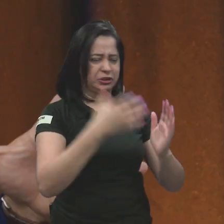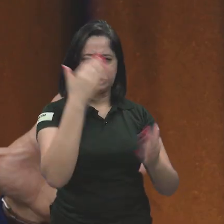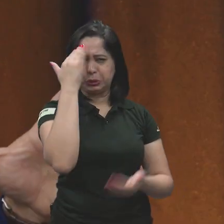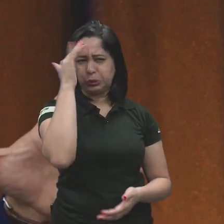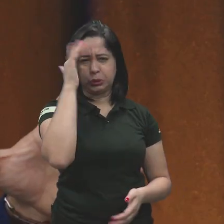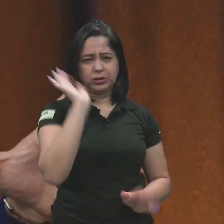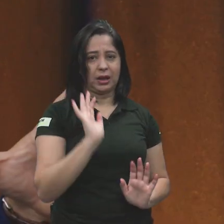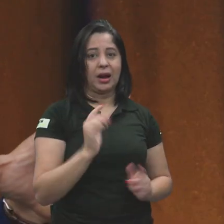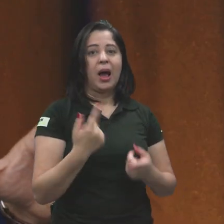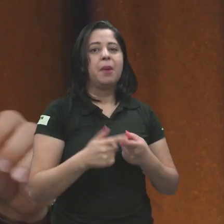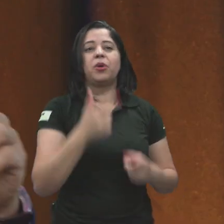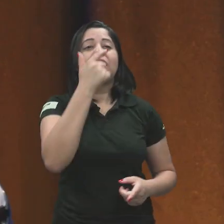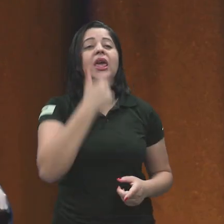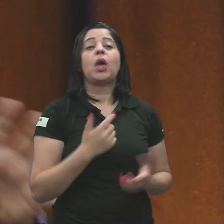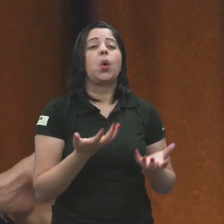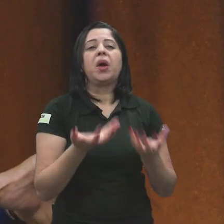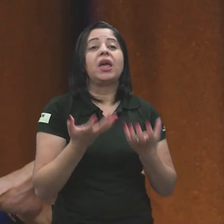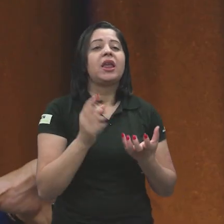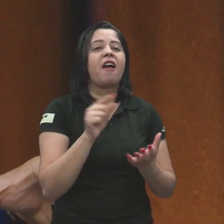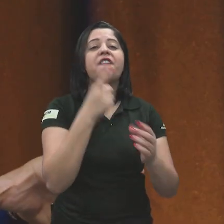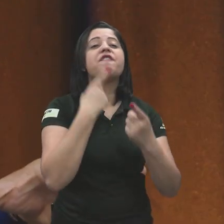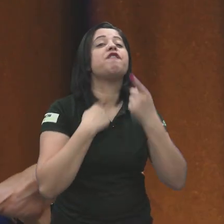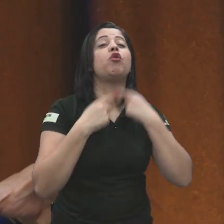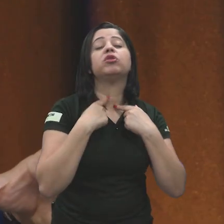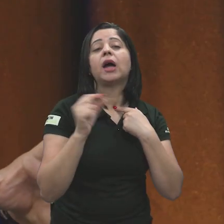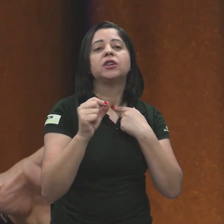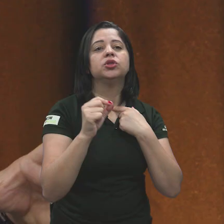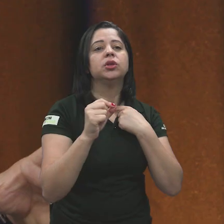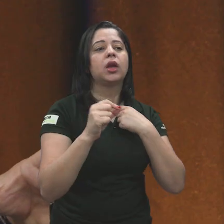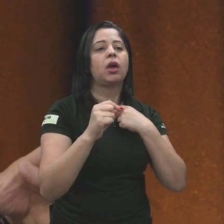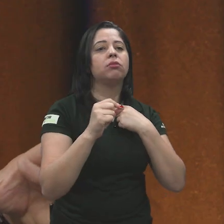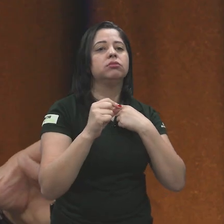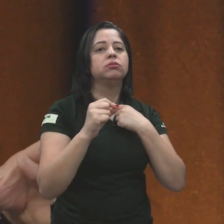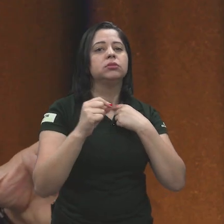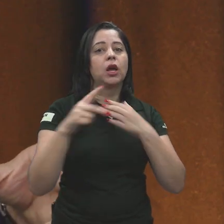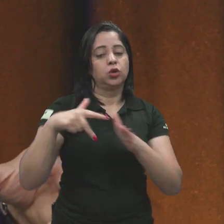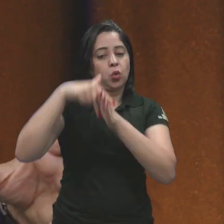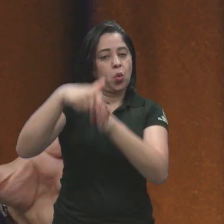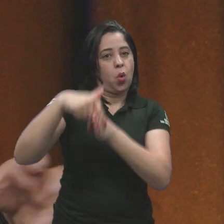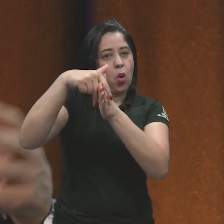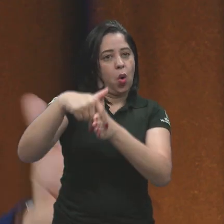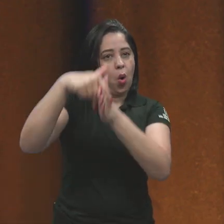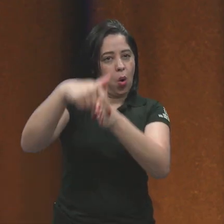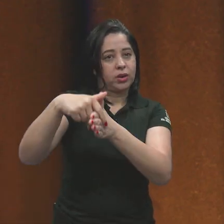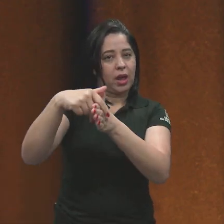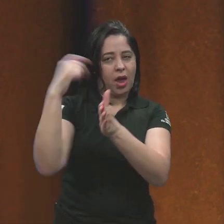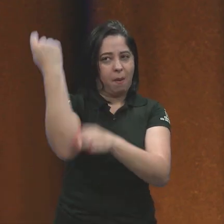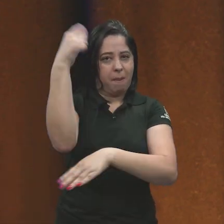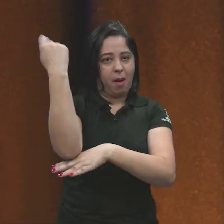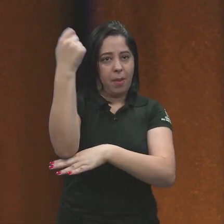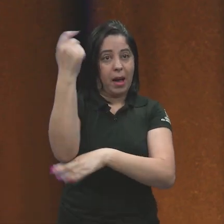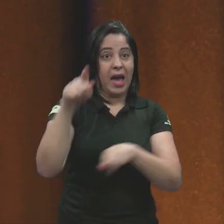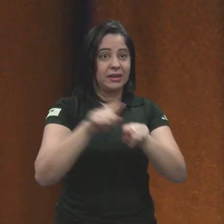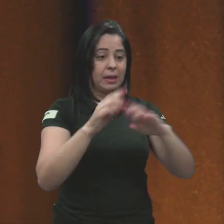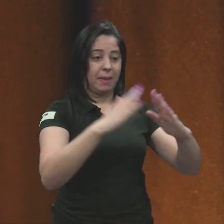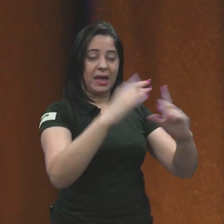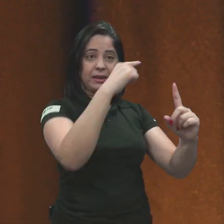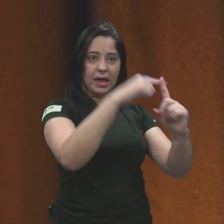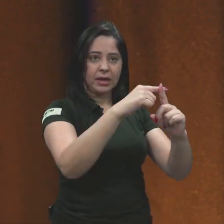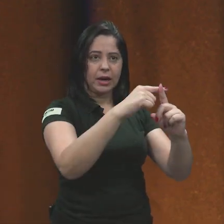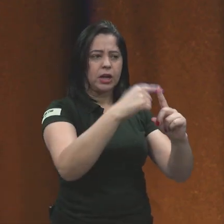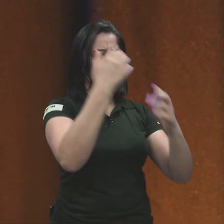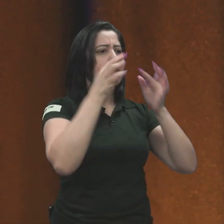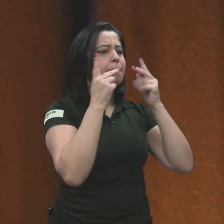queria narrar rodeio, estar no rádio falando, levando alegria para as pessoas, né? E ao mesmo tempo dentro da igreja falando